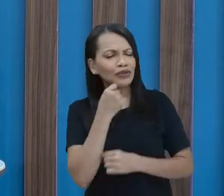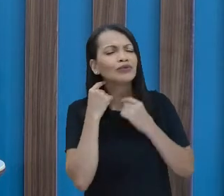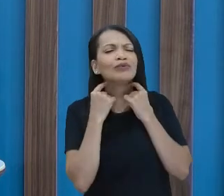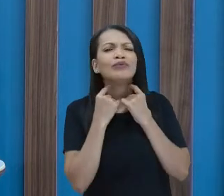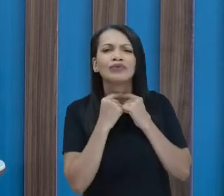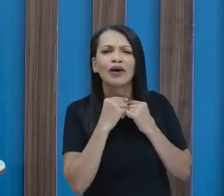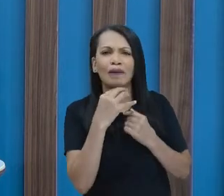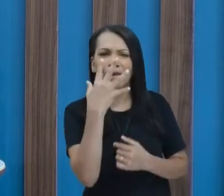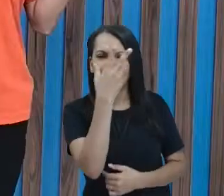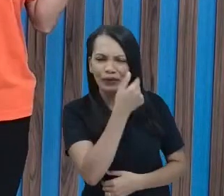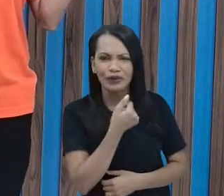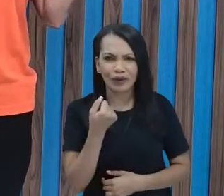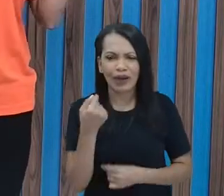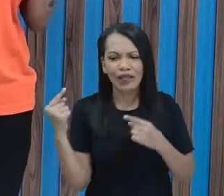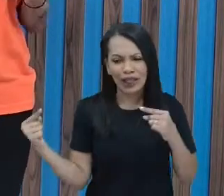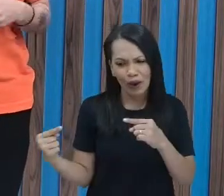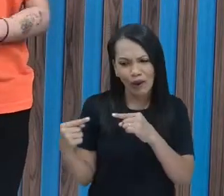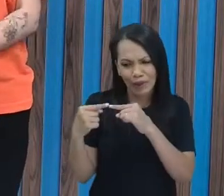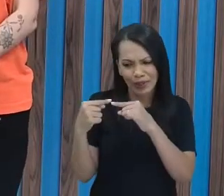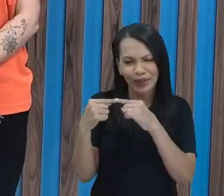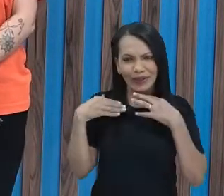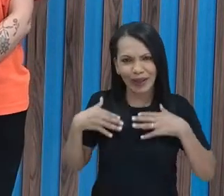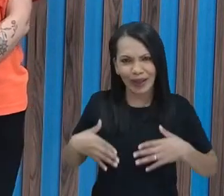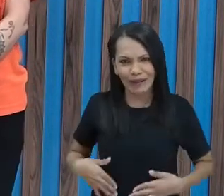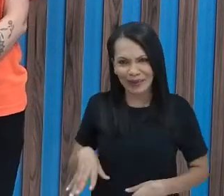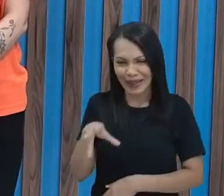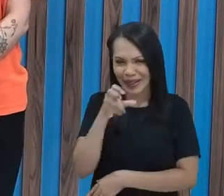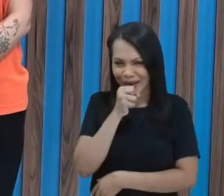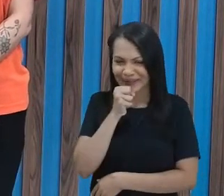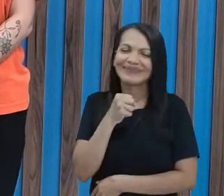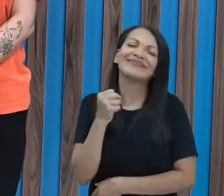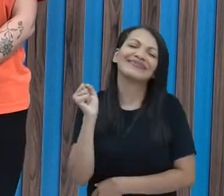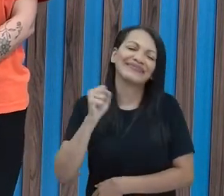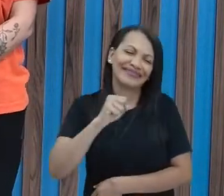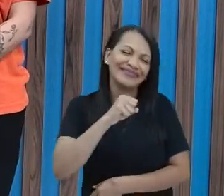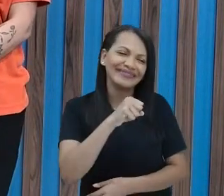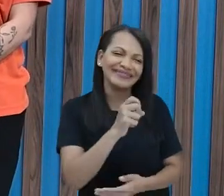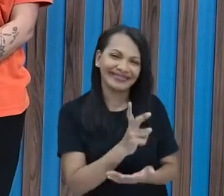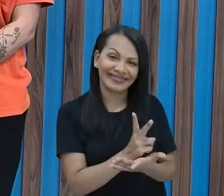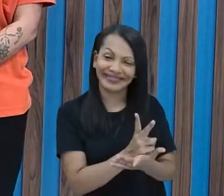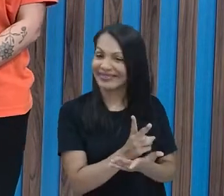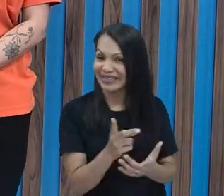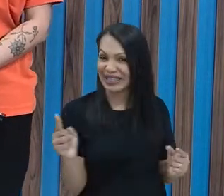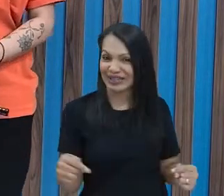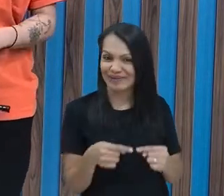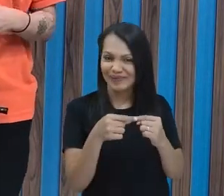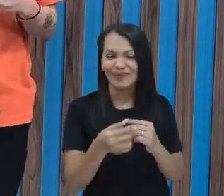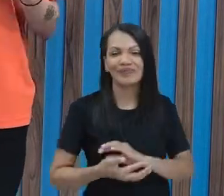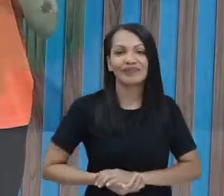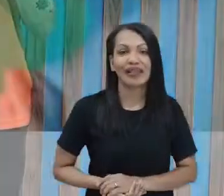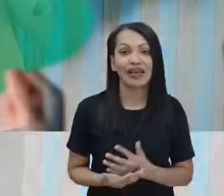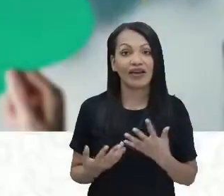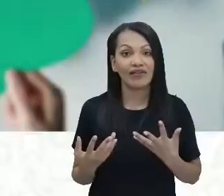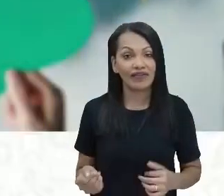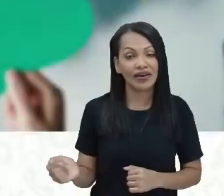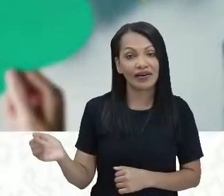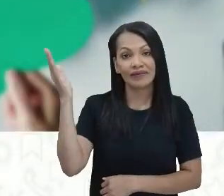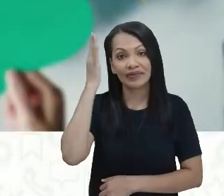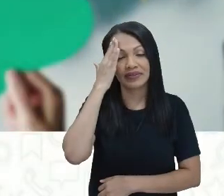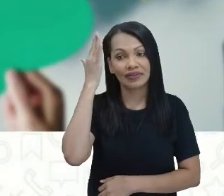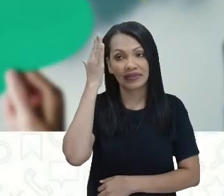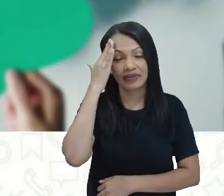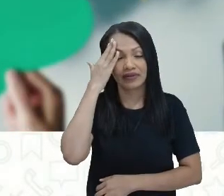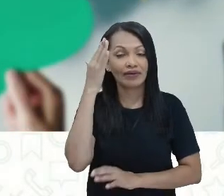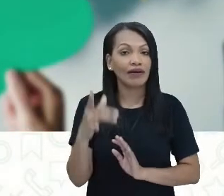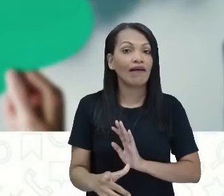né? Tá combinando Tá, com a camisa laranja? Sempre combina, né? Coisa boa. Então, vamos embora aqui. Então, vamos entender. Antes